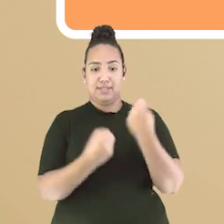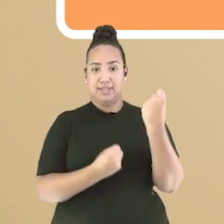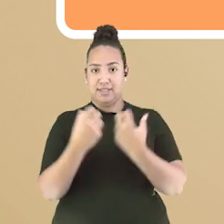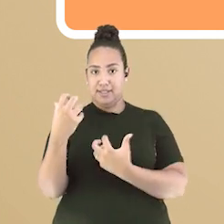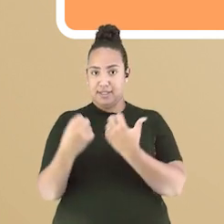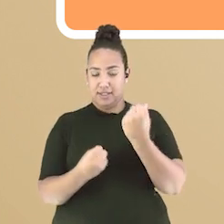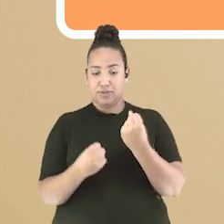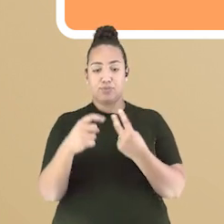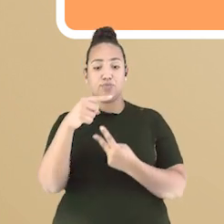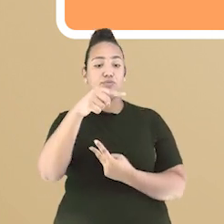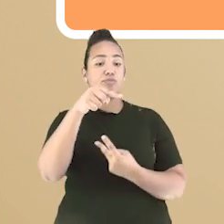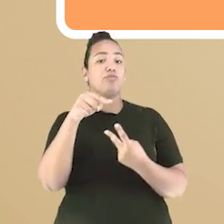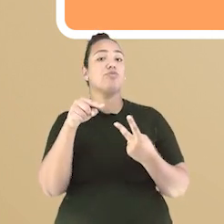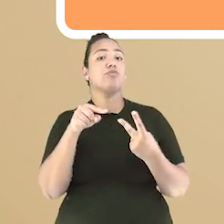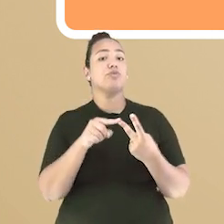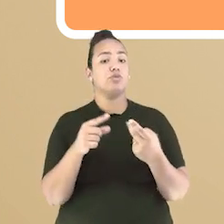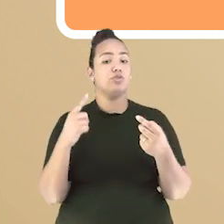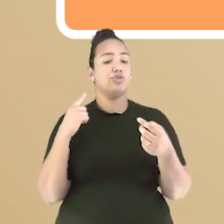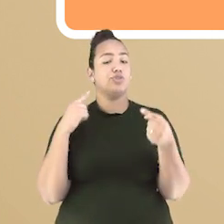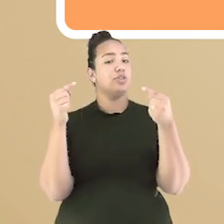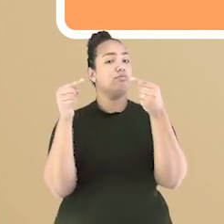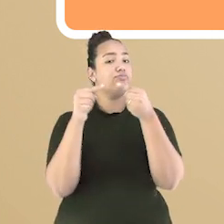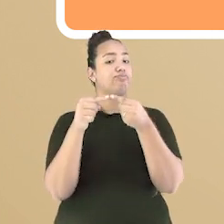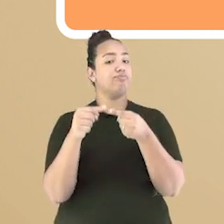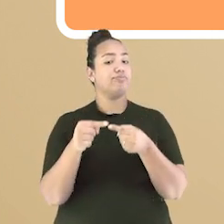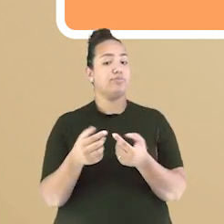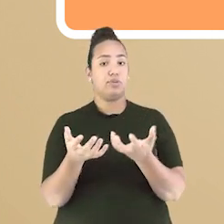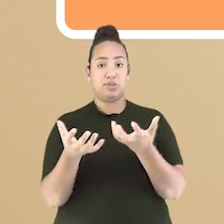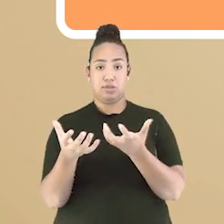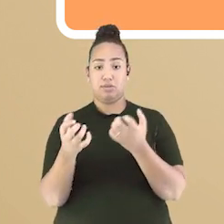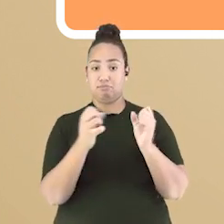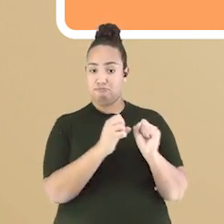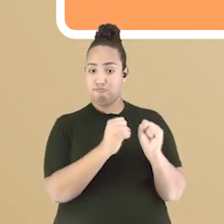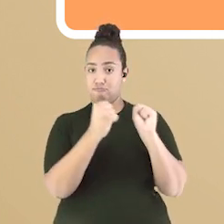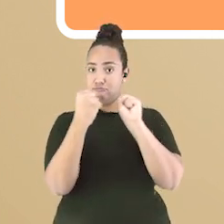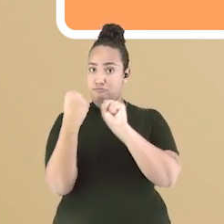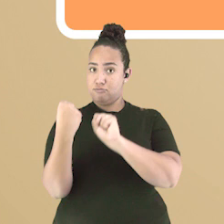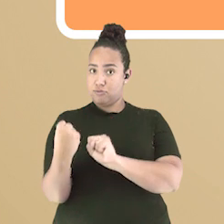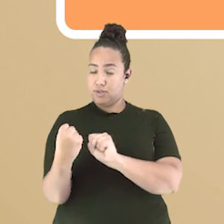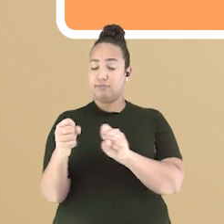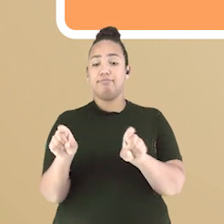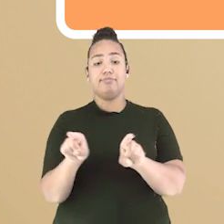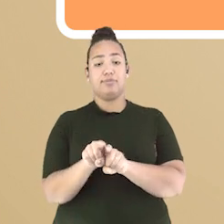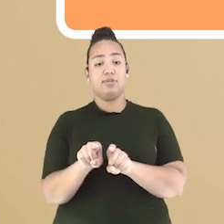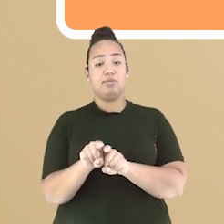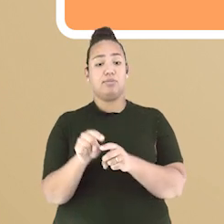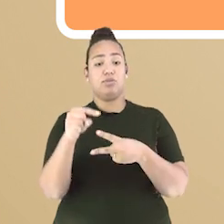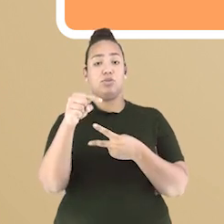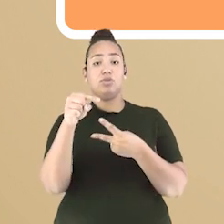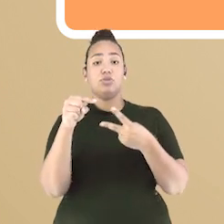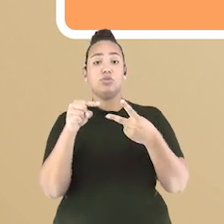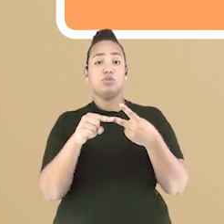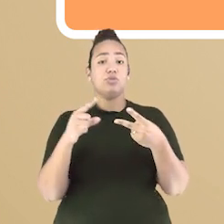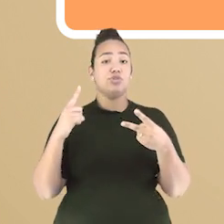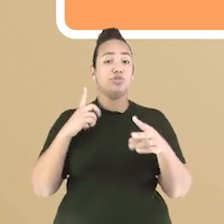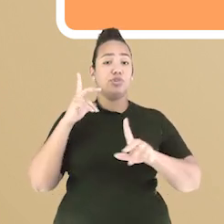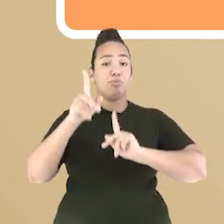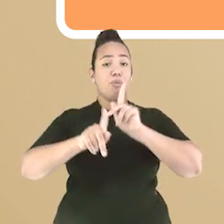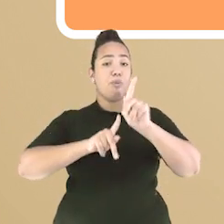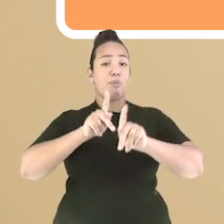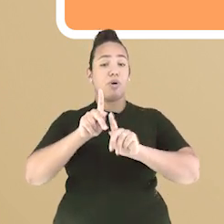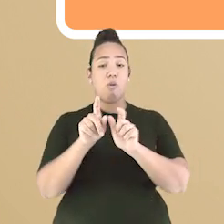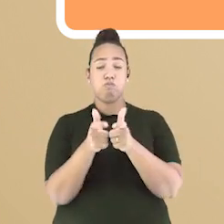dois estados tinham duas coisas em comum. Queriam estar no poder e eram os estados com o maior número de eleitores